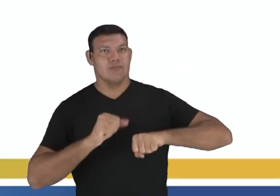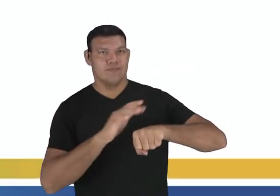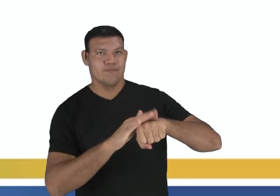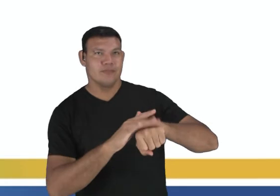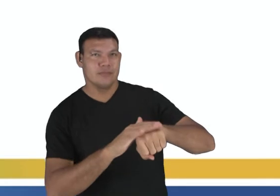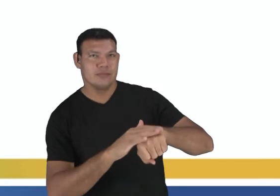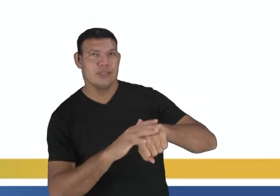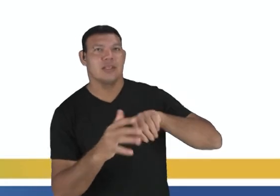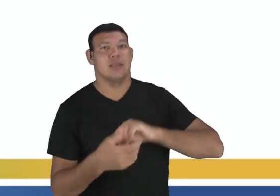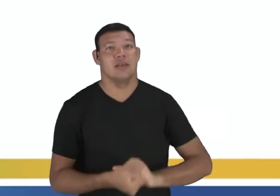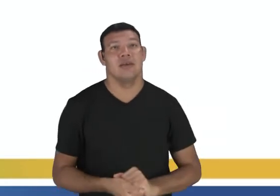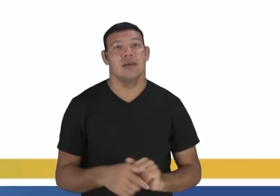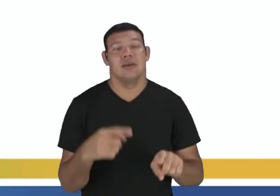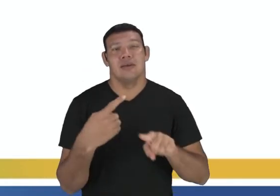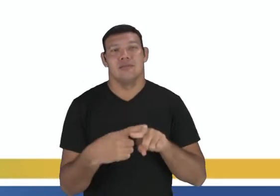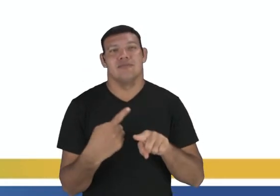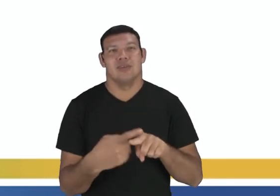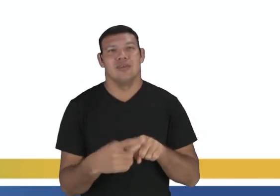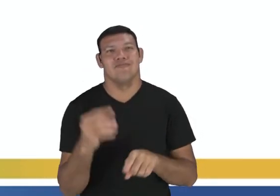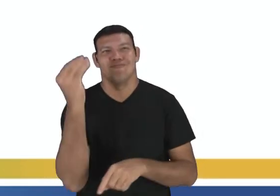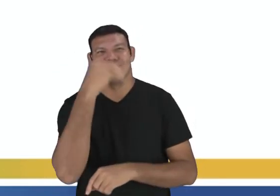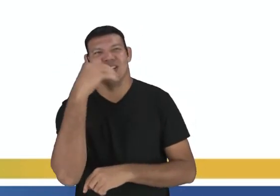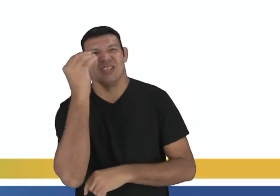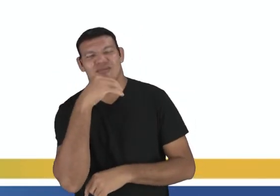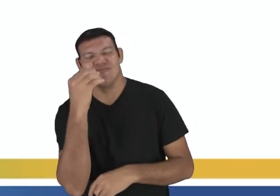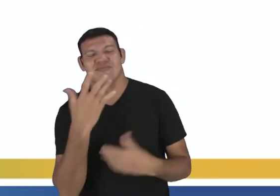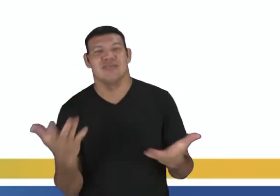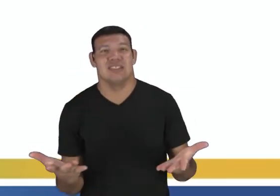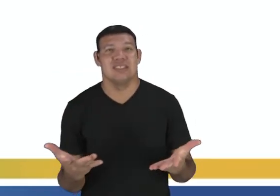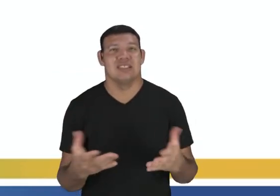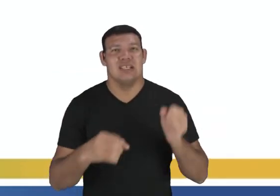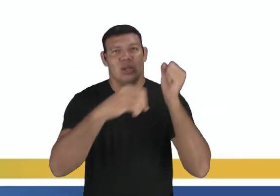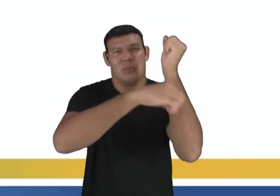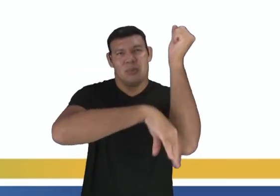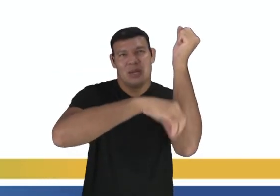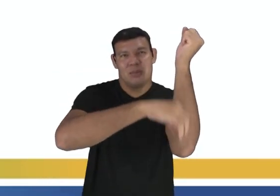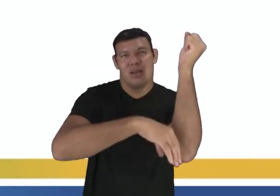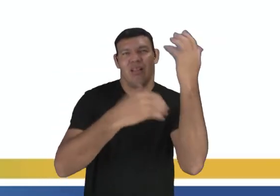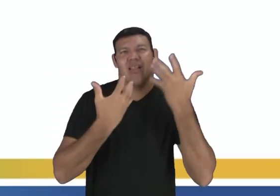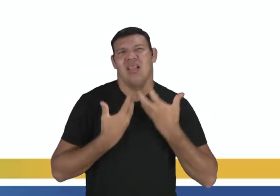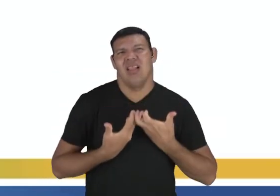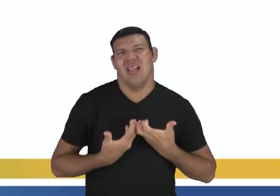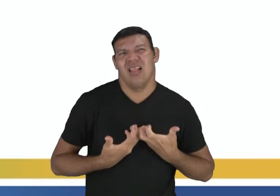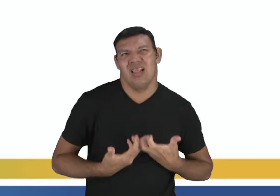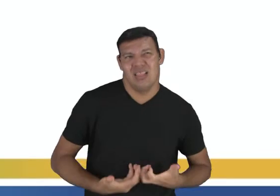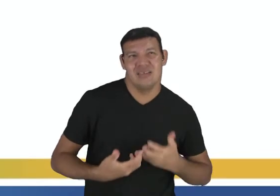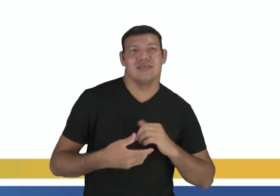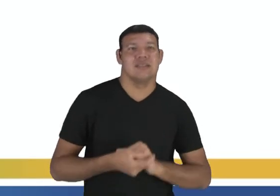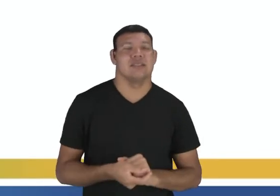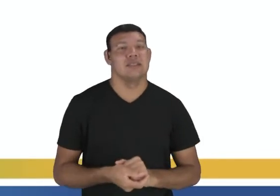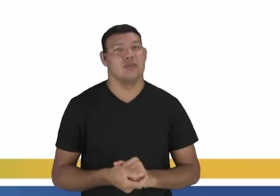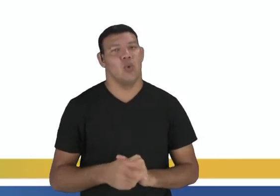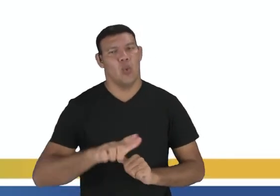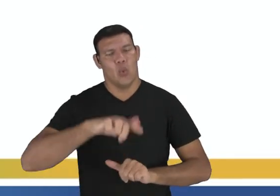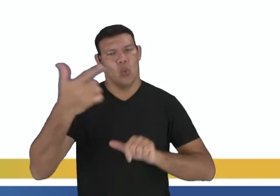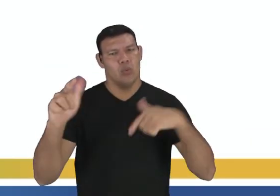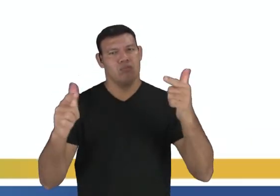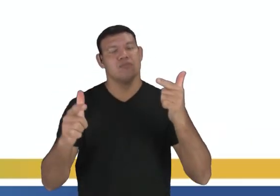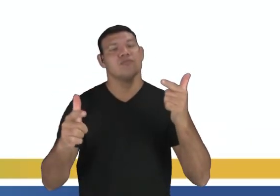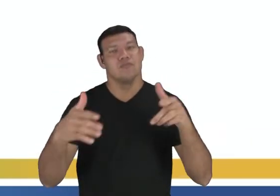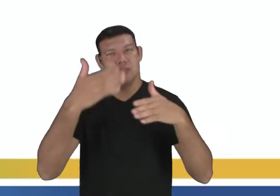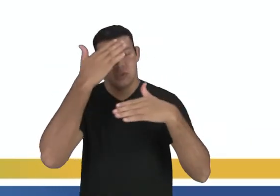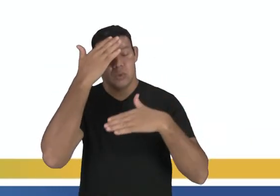sintomas. Essa doença é conhecida como amarelão porque a pessoa que é acometida por a ancilostomíase, né, como são parasitas